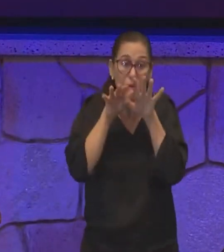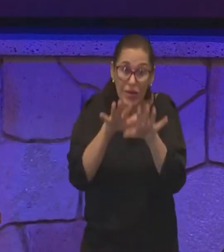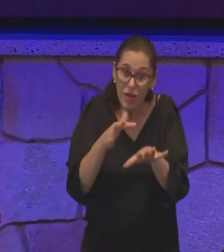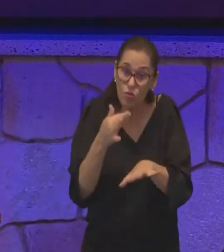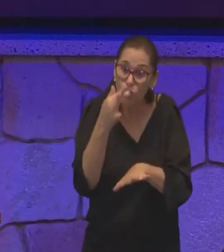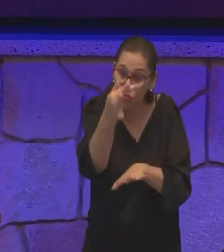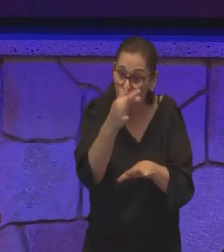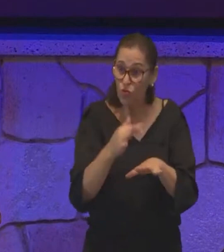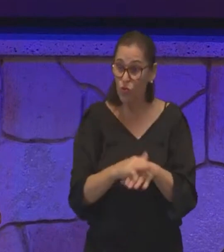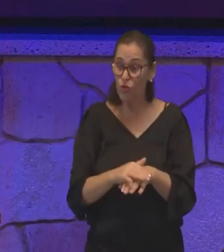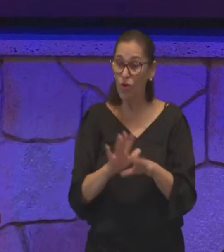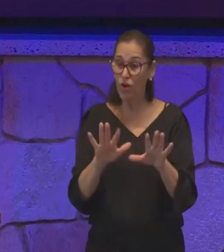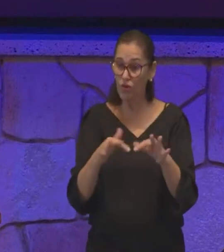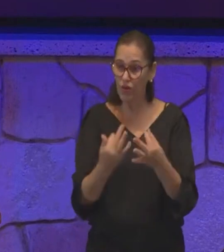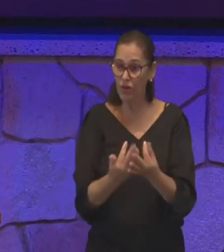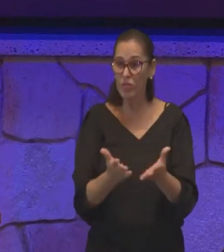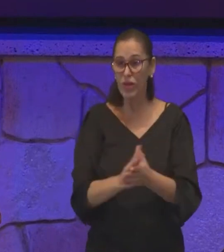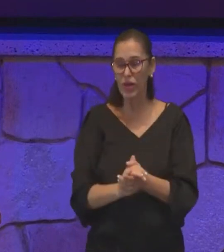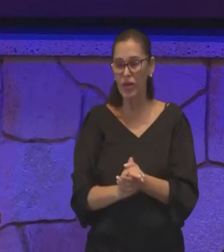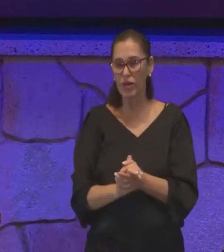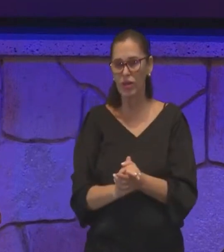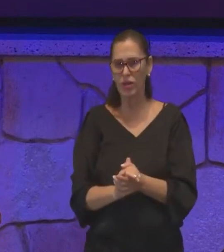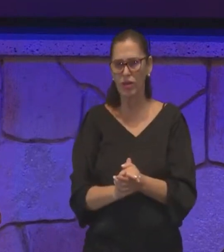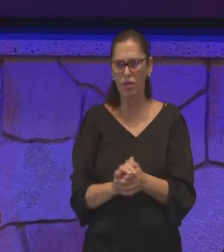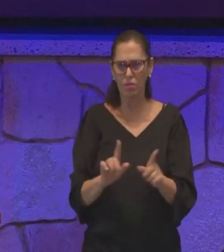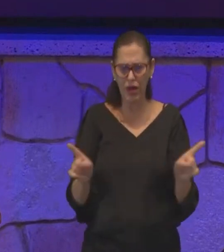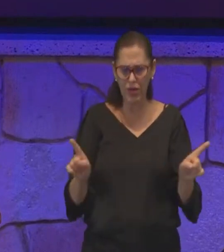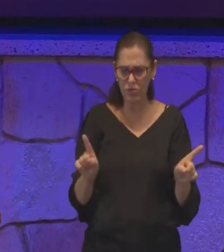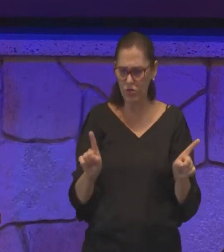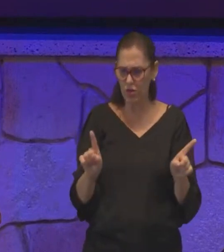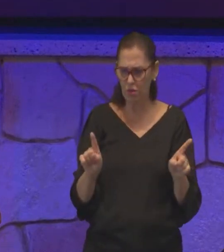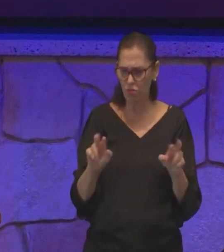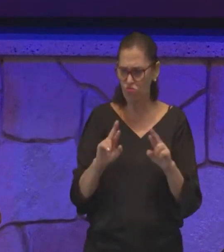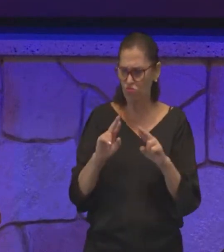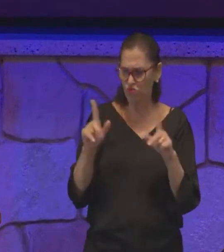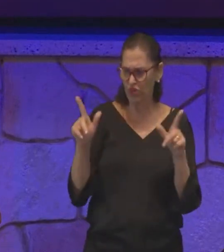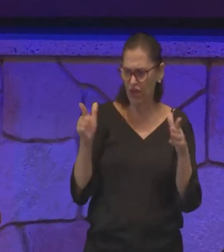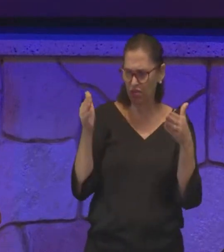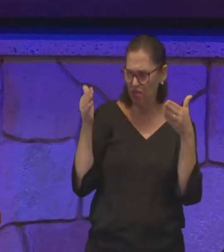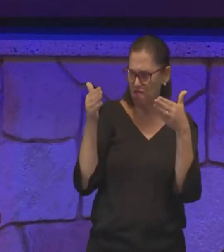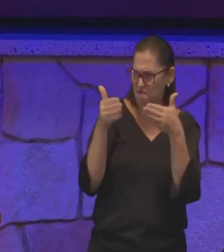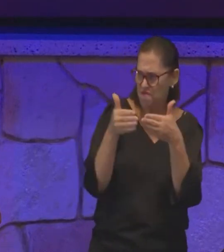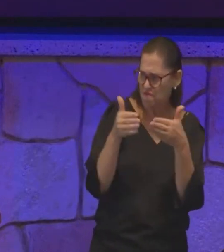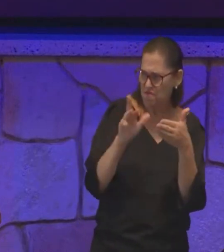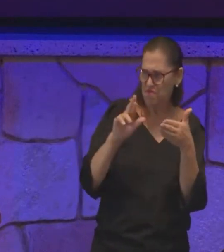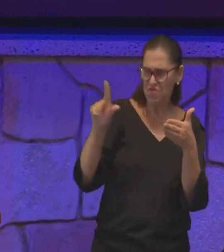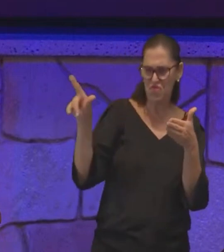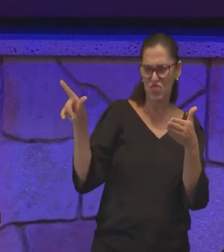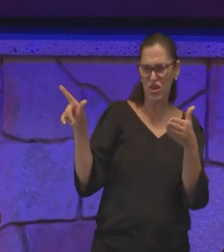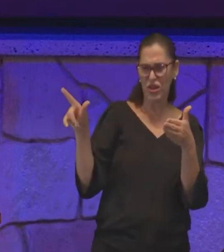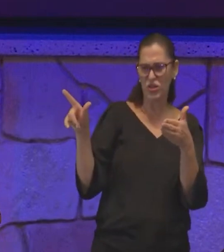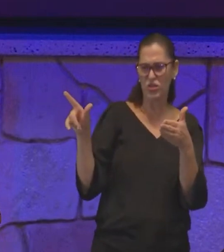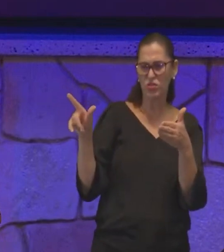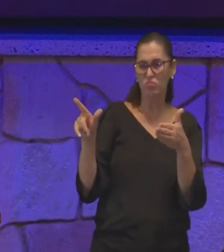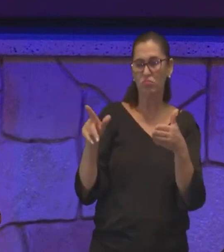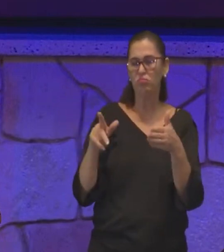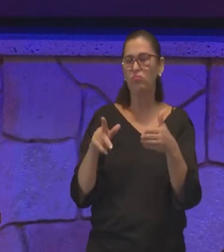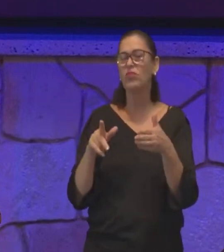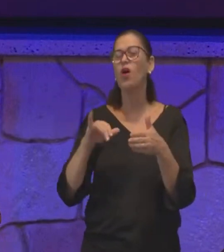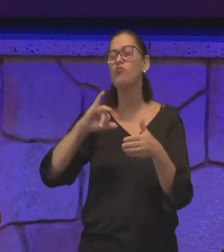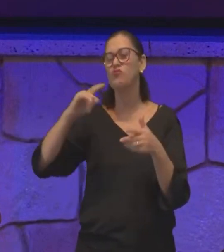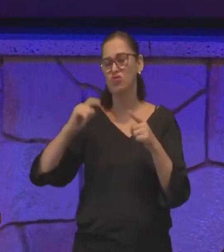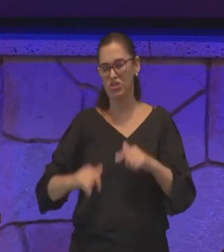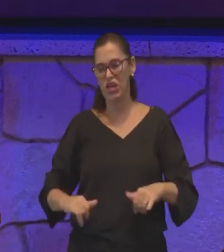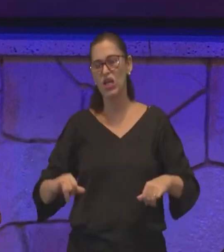frente, mas os seus irmãos não têm essa visão. Ele continua a sofrer o ódio dos seus